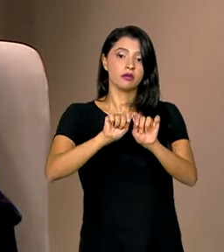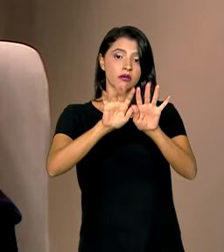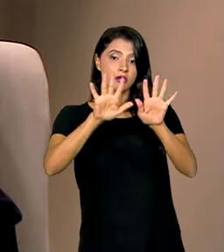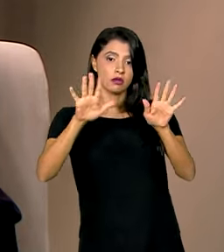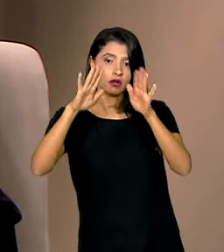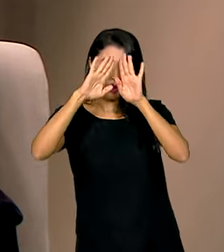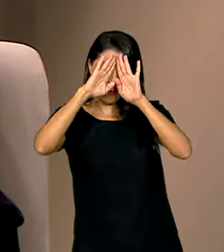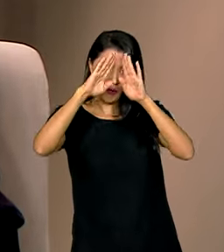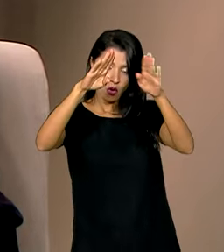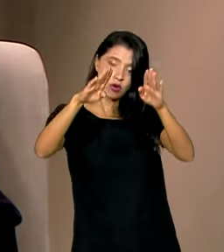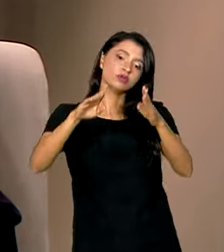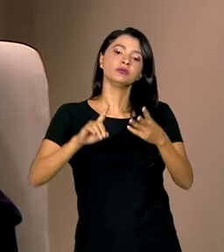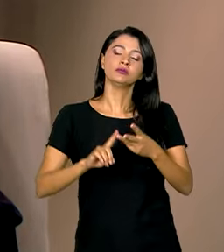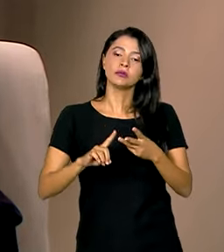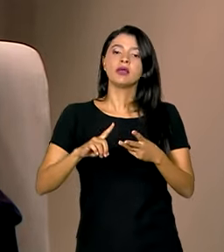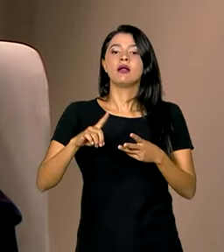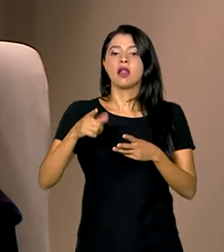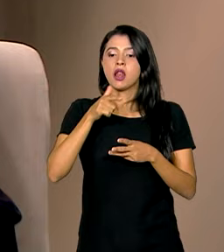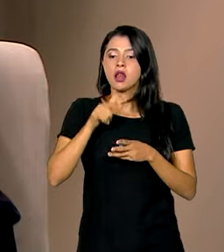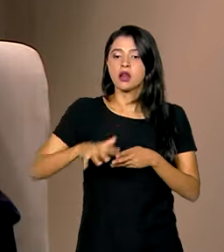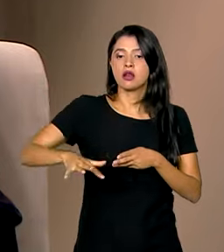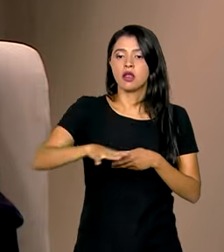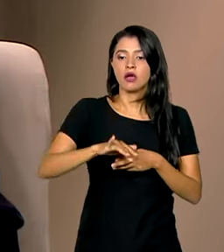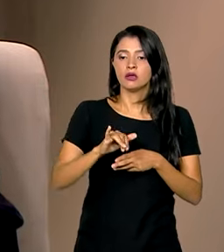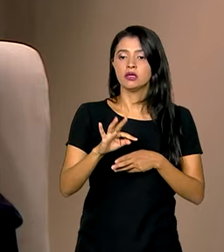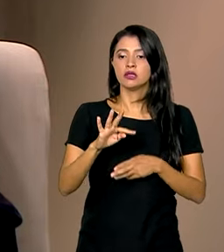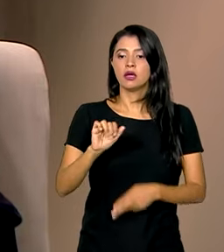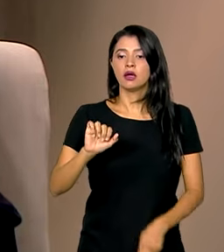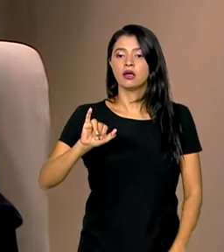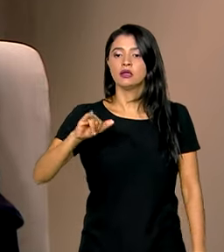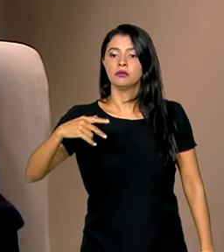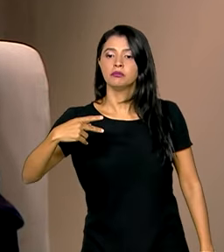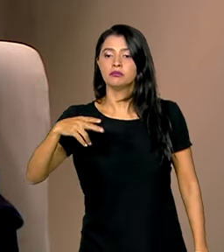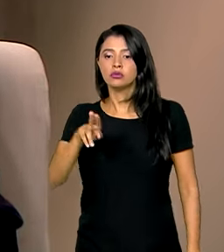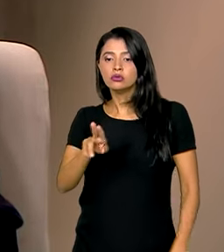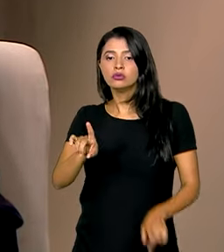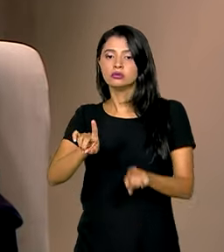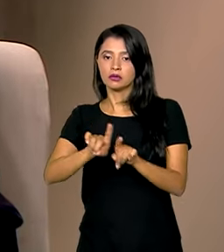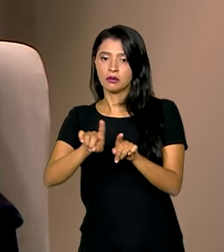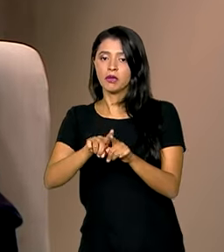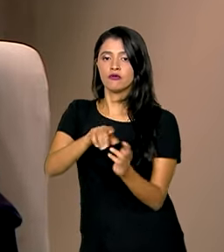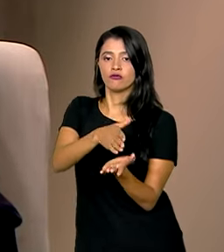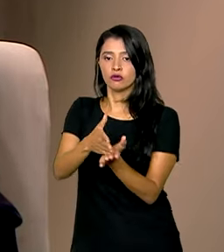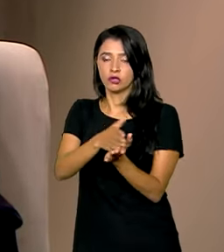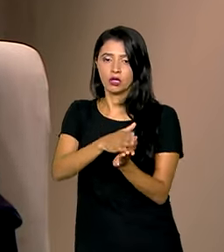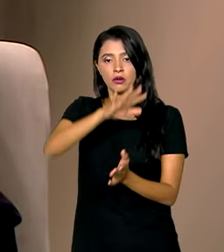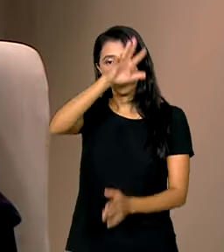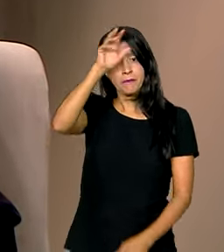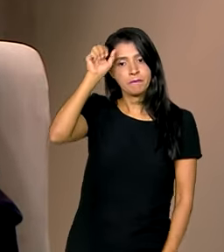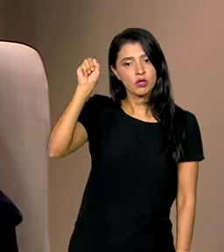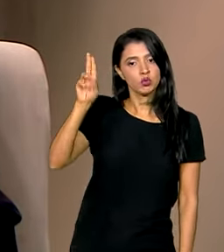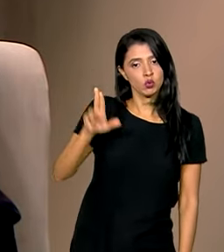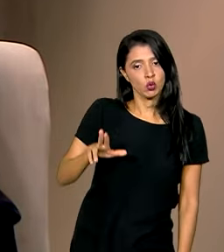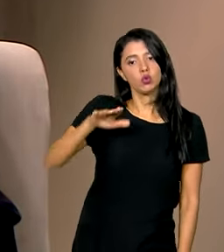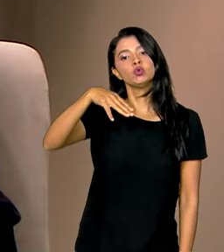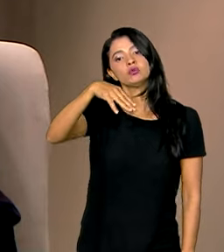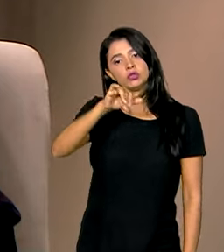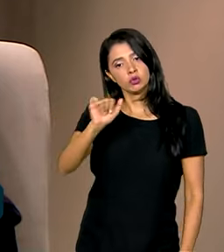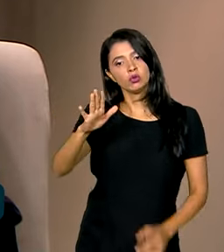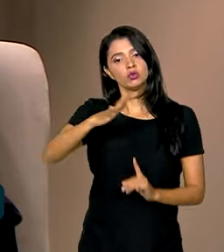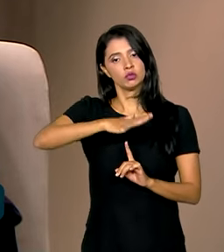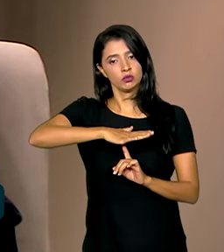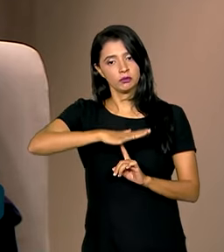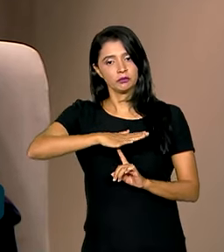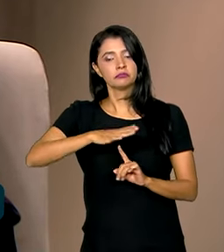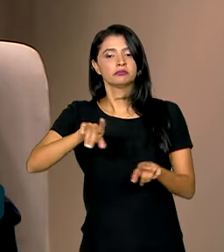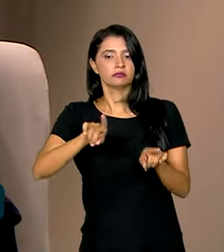Galeão, o Lago de Itaipu, também há uma operação em fronteiras, no Paraná, Mato Grosso Sul, Mato Grosso, e eu não tenho dúvida